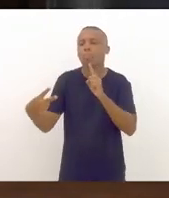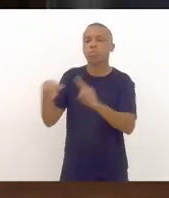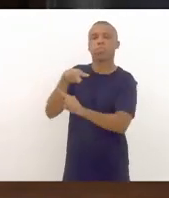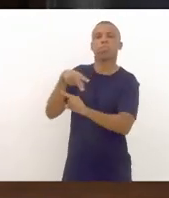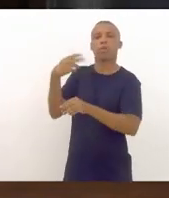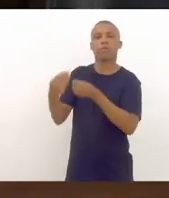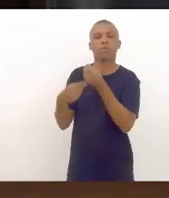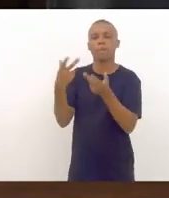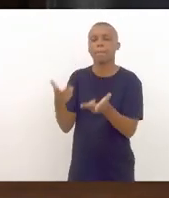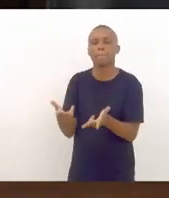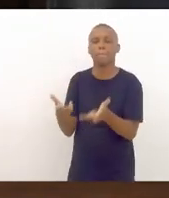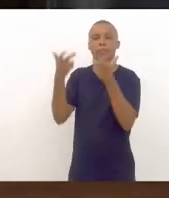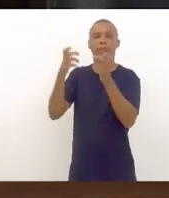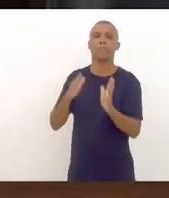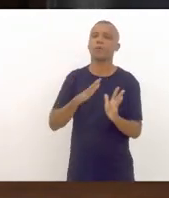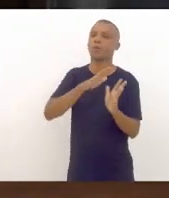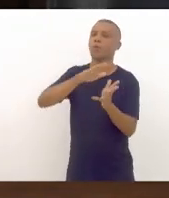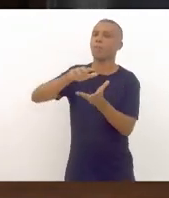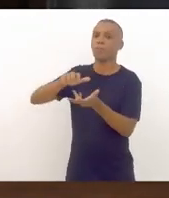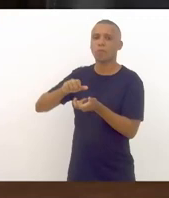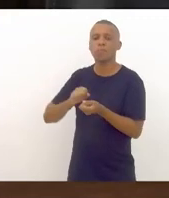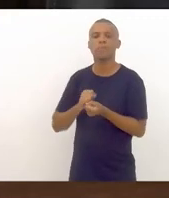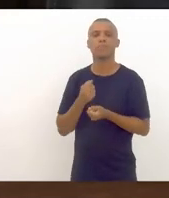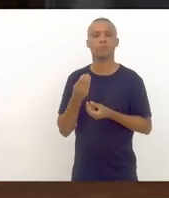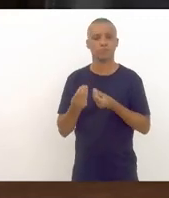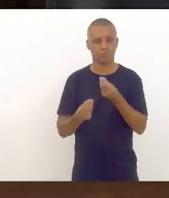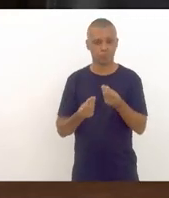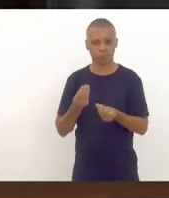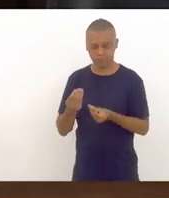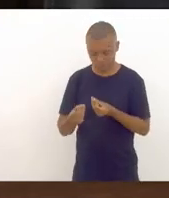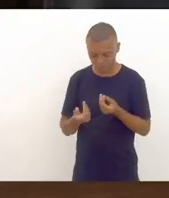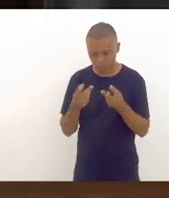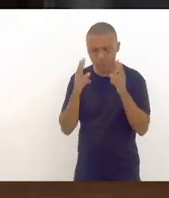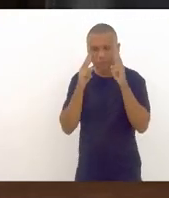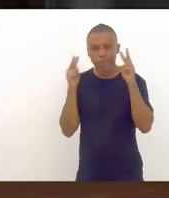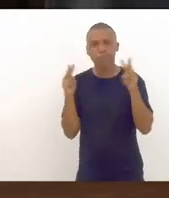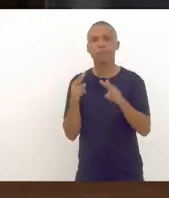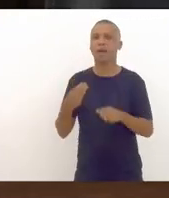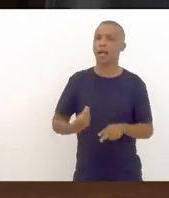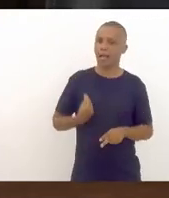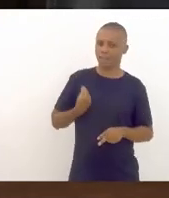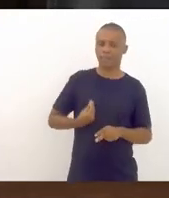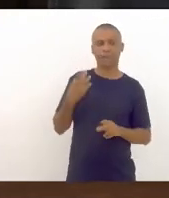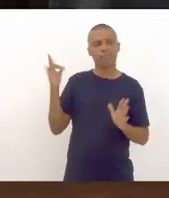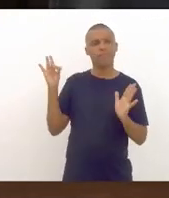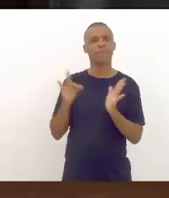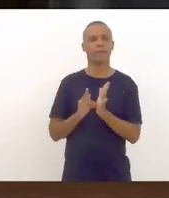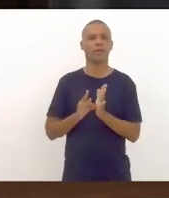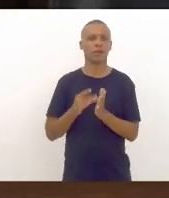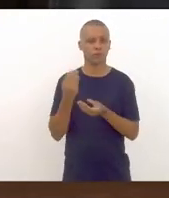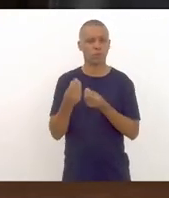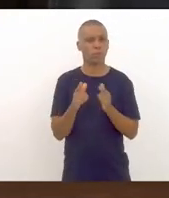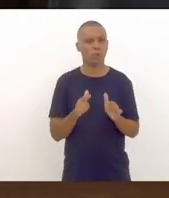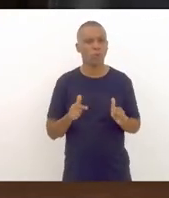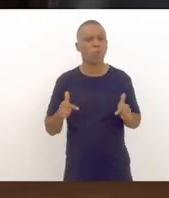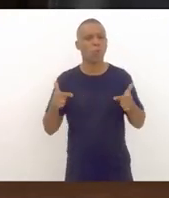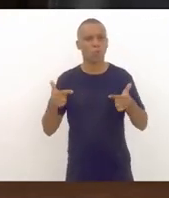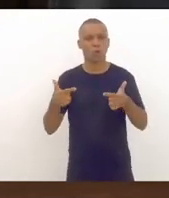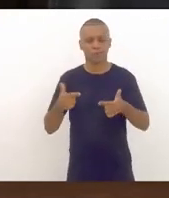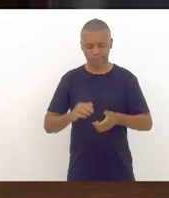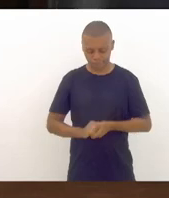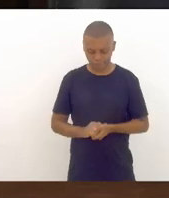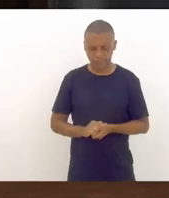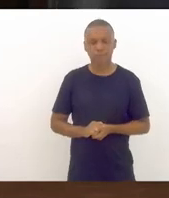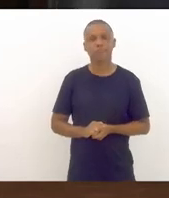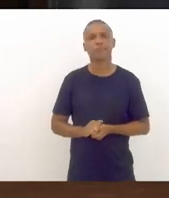mundo. Muda a sua perspectiva de enxergar a vida de verdade como ela é. Não mais